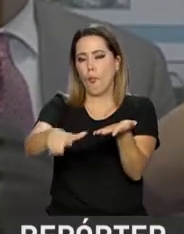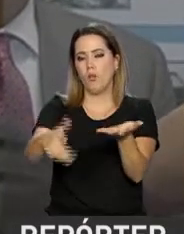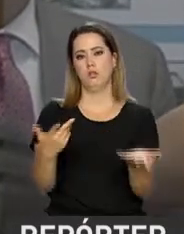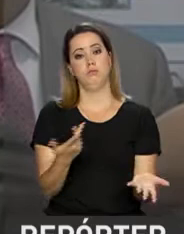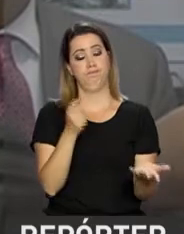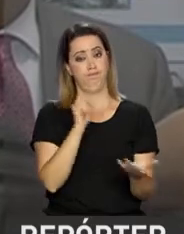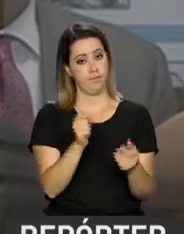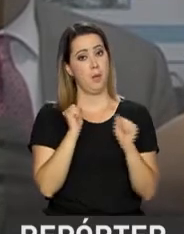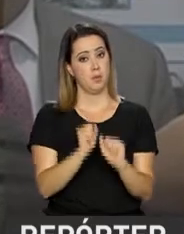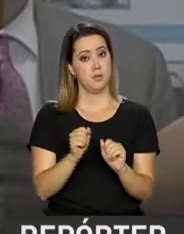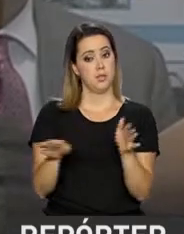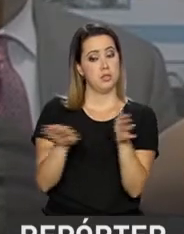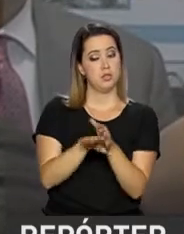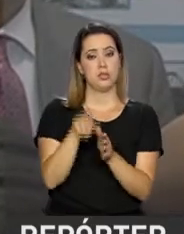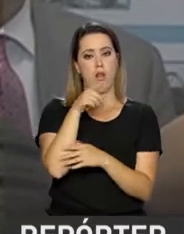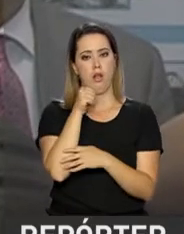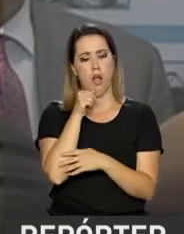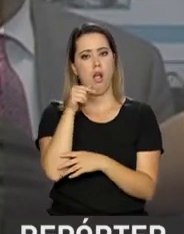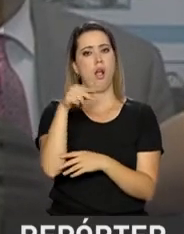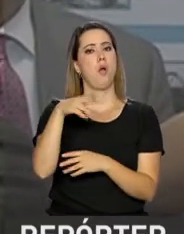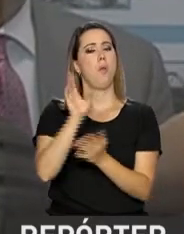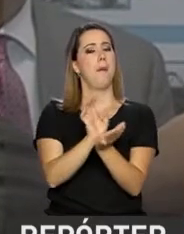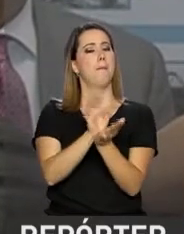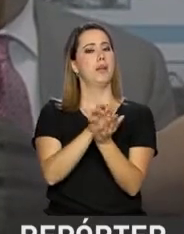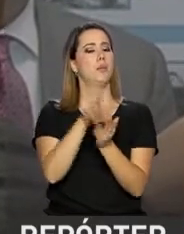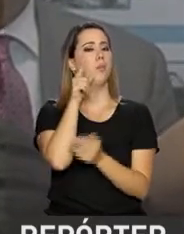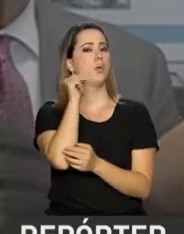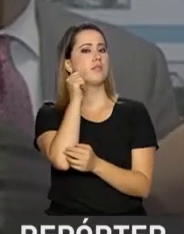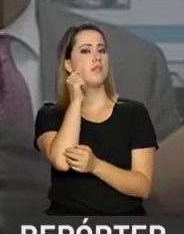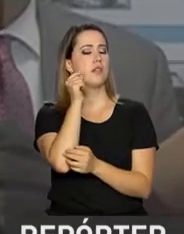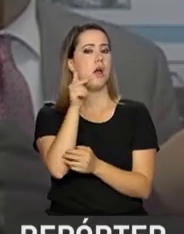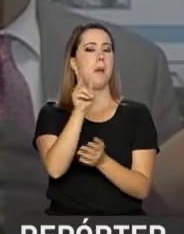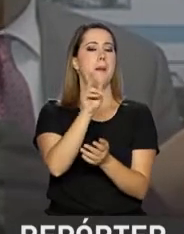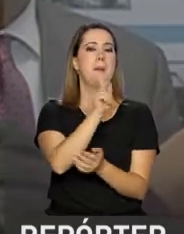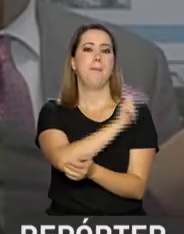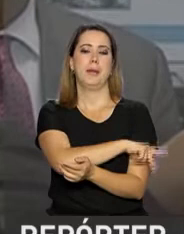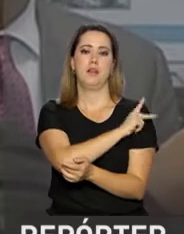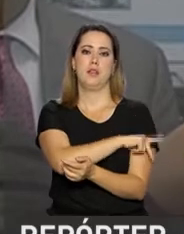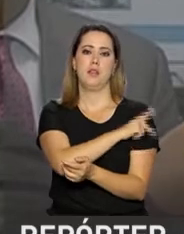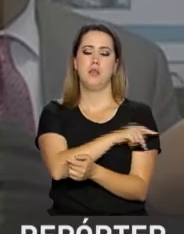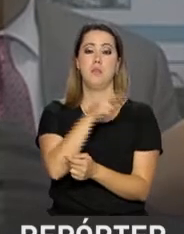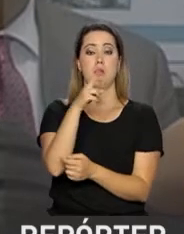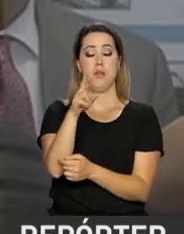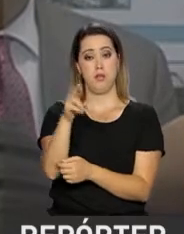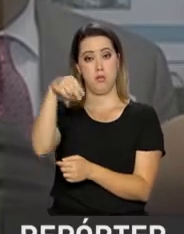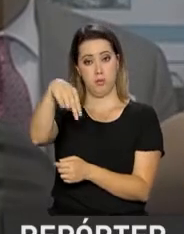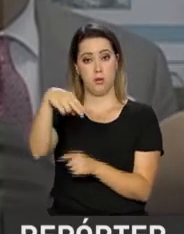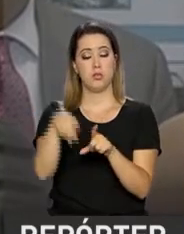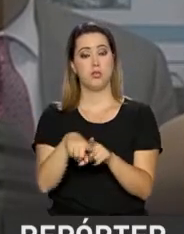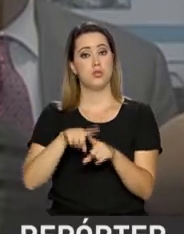água ao estado de Pernambuco, Ceará, Paraíba e Rio Grande do Norte, mas com um destaque